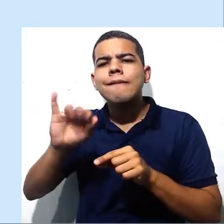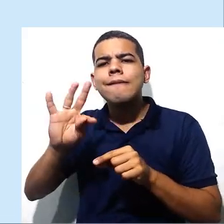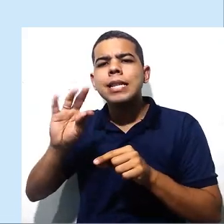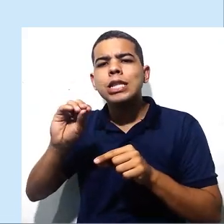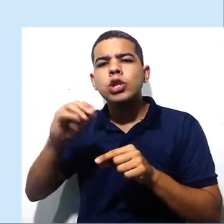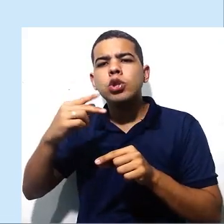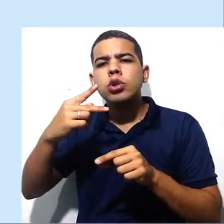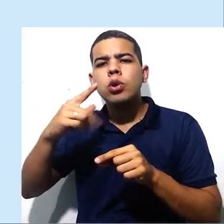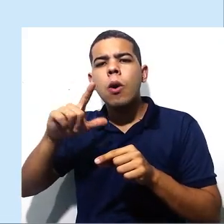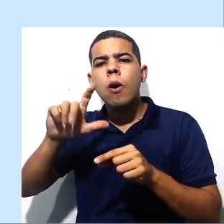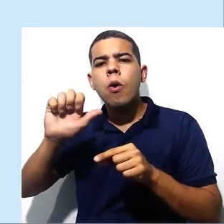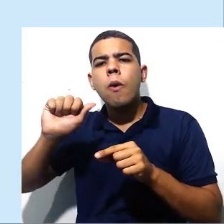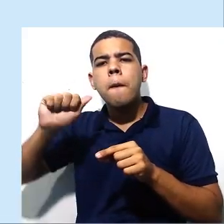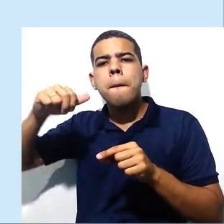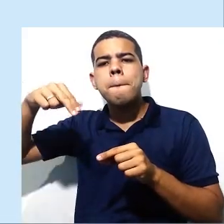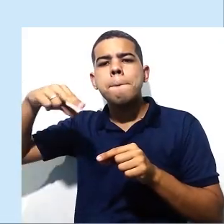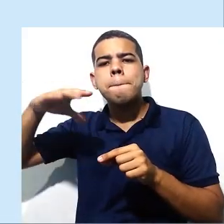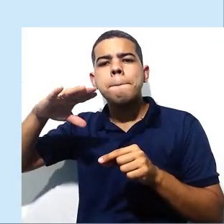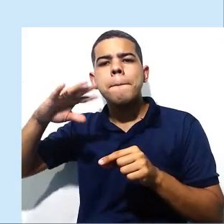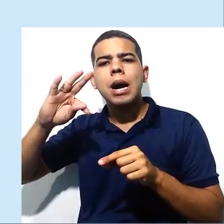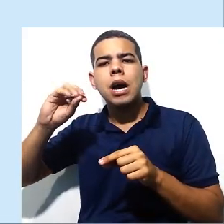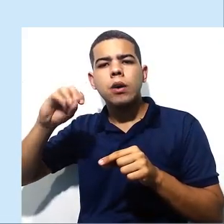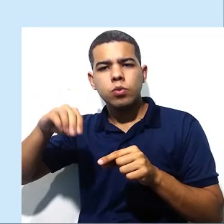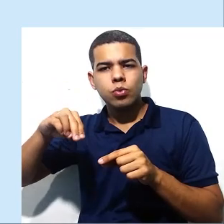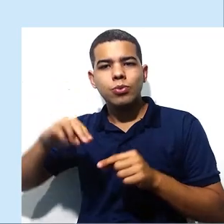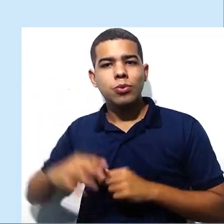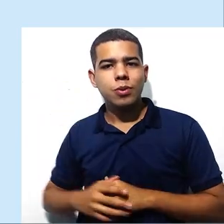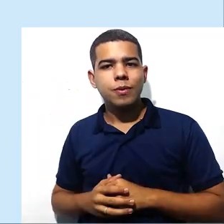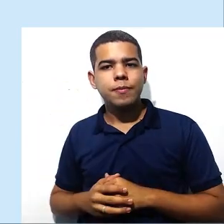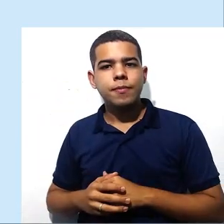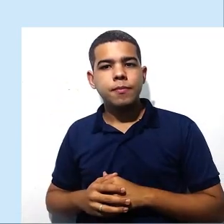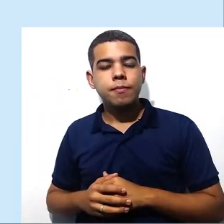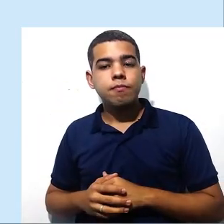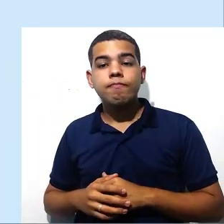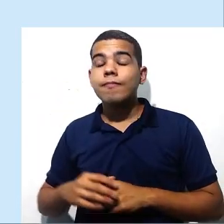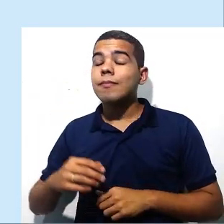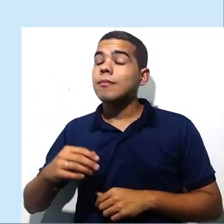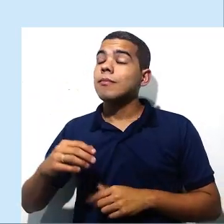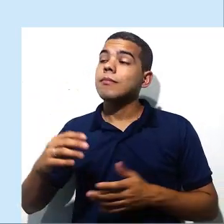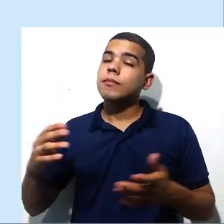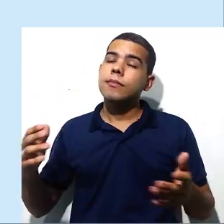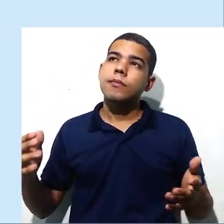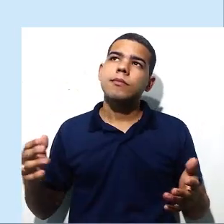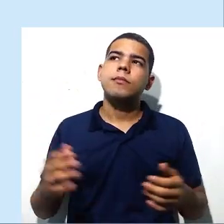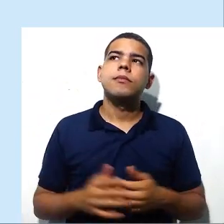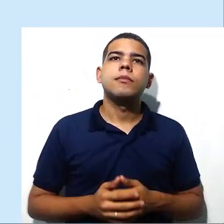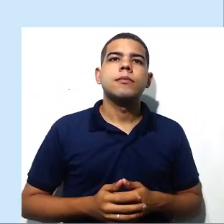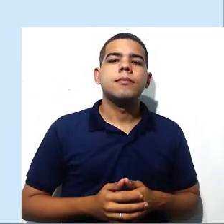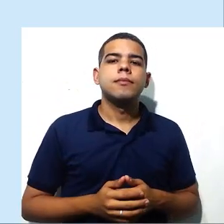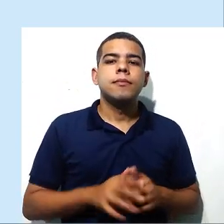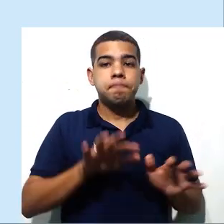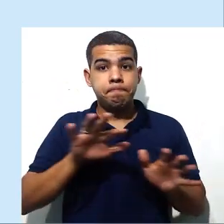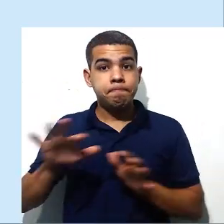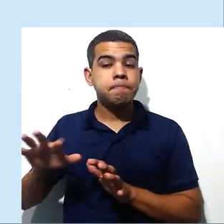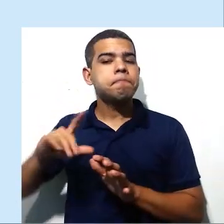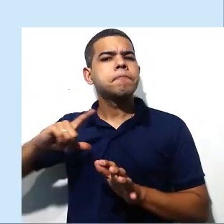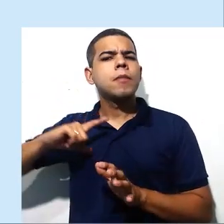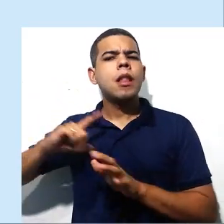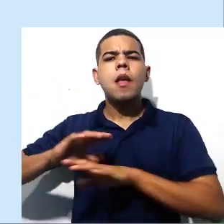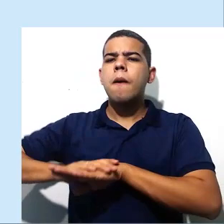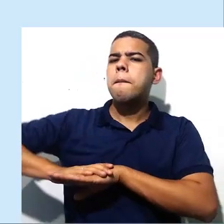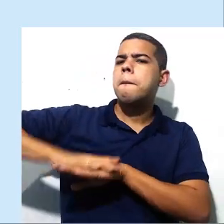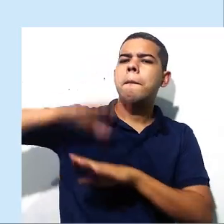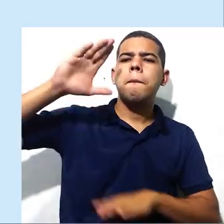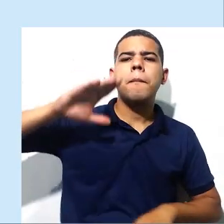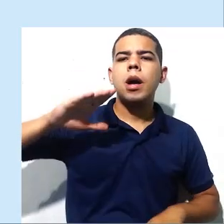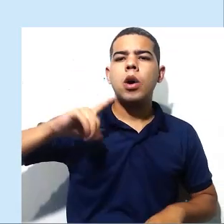pessoal, existem na realidade os maiores emissores de carbono. Quando eu falo assim dos maiores emissores de carbono,